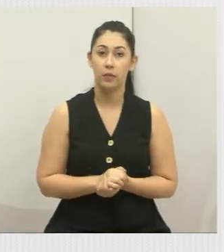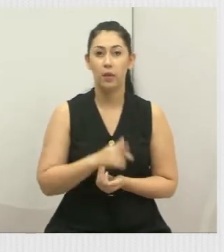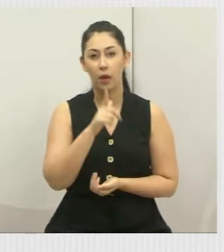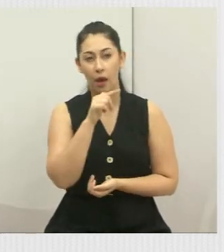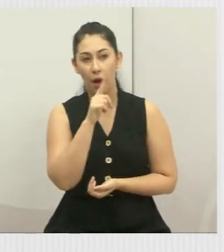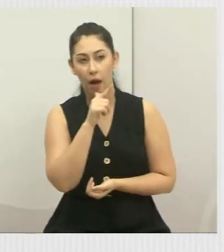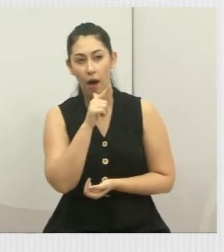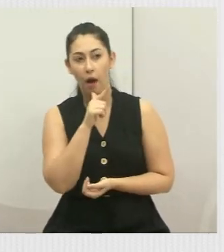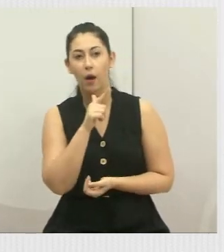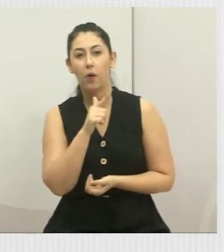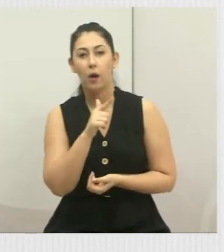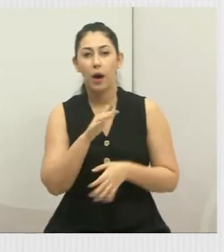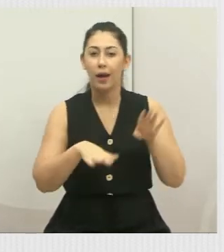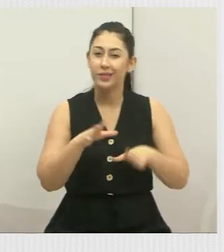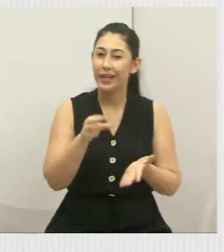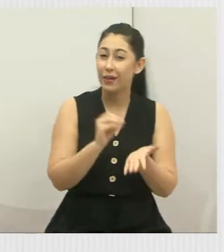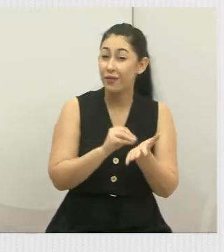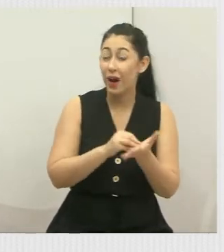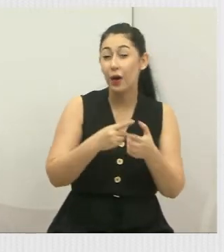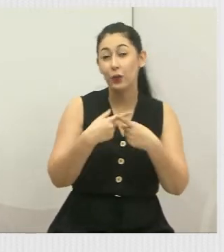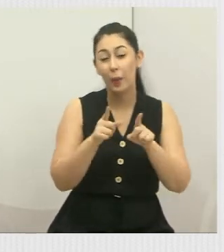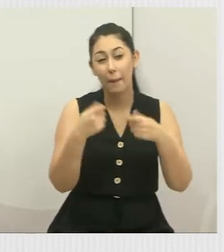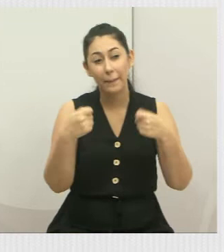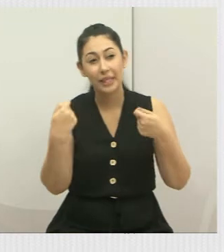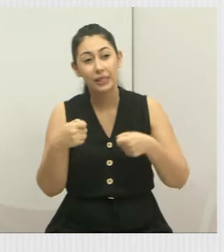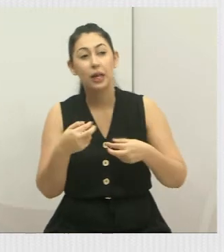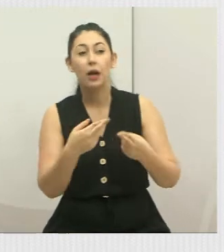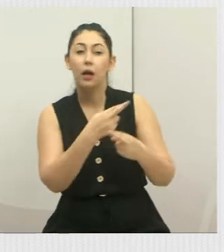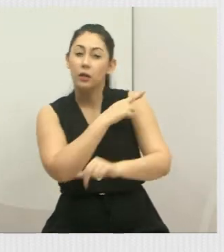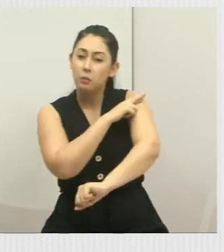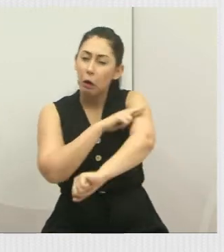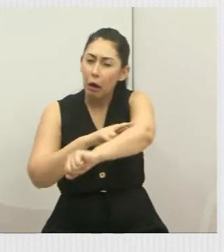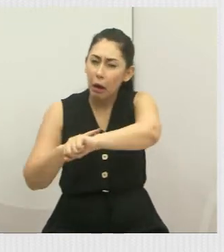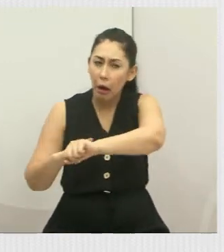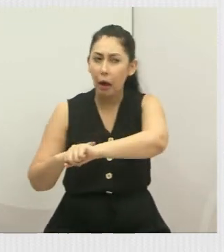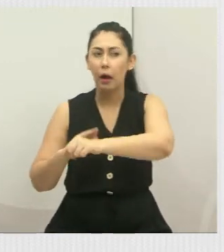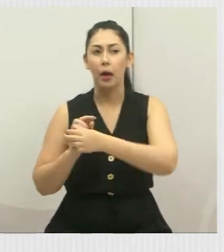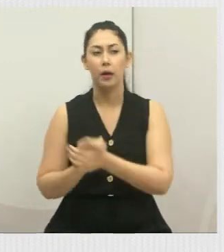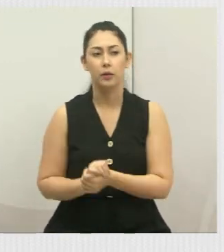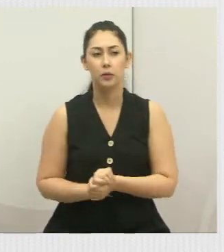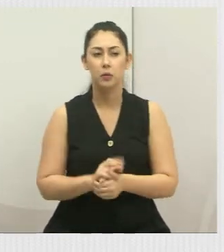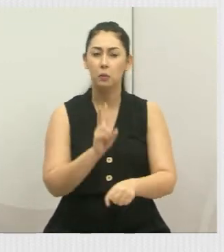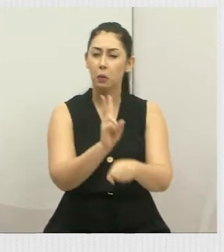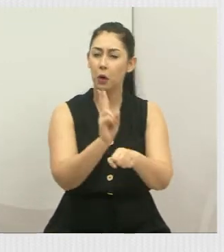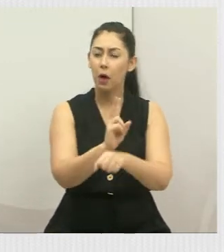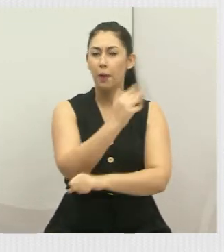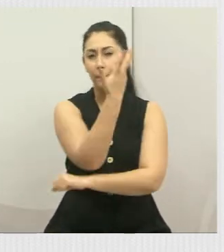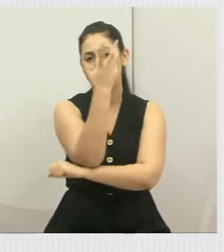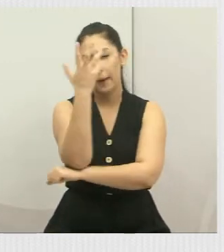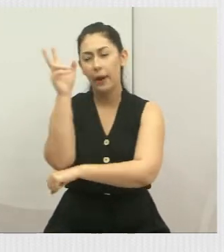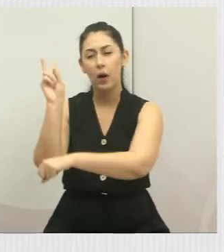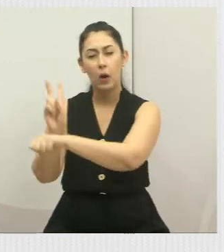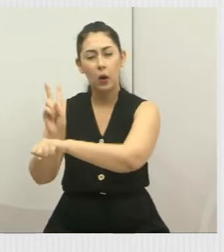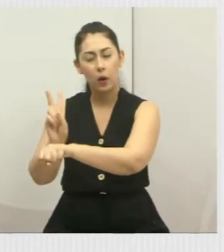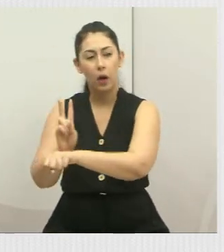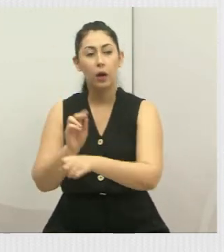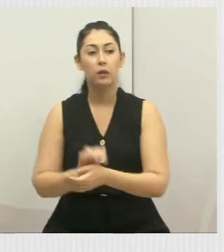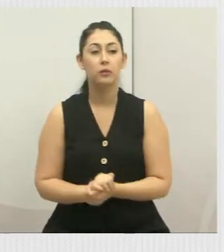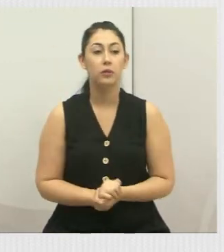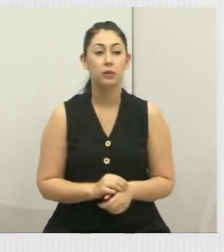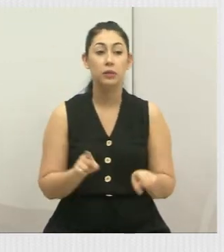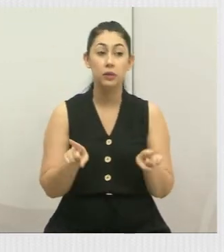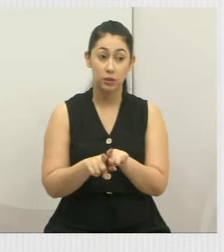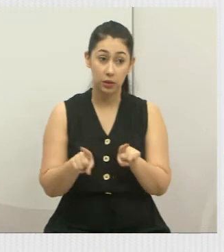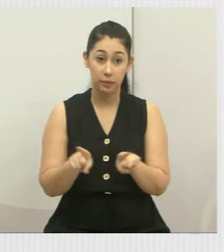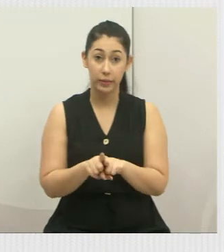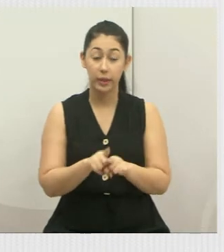sanitário também, respeitando saúde pública, conservação dos recursos naturais e proteção do meio ambiente, e a mesma coisa em relação